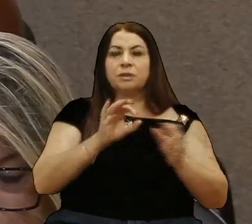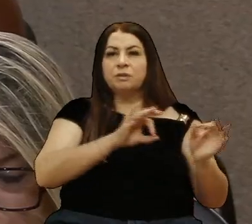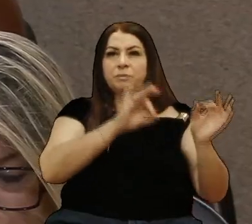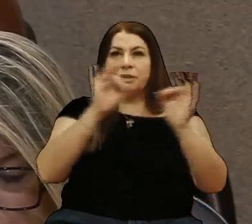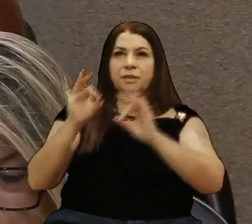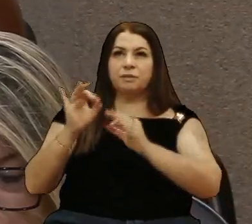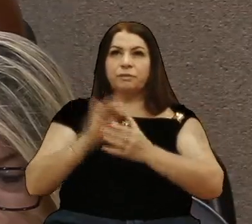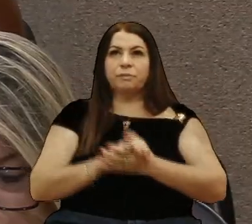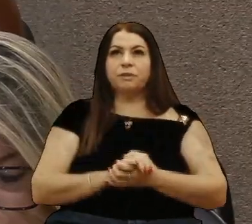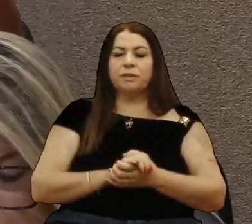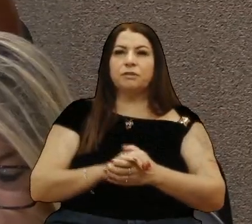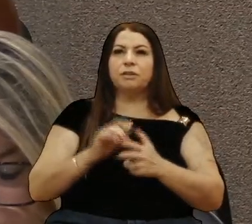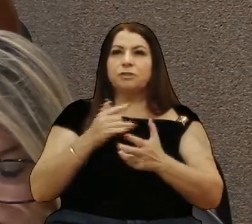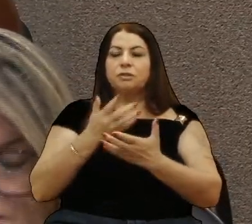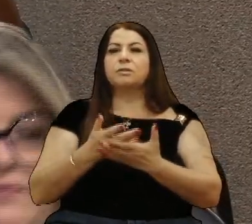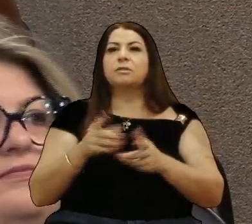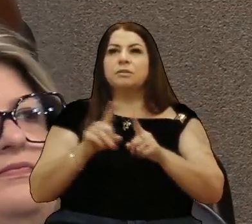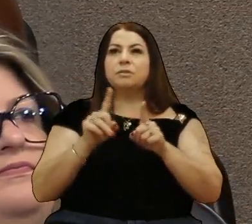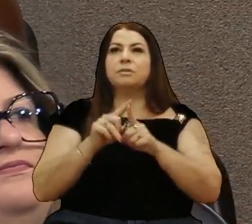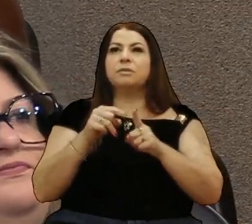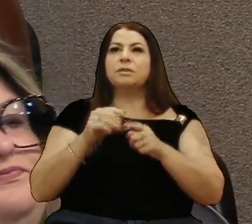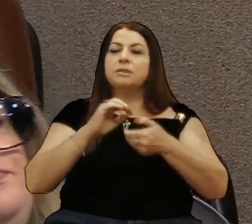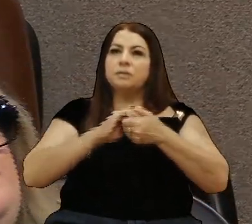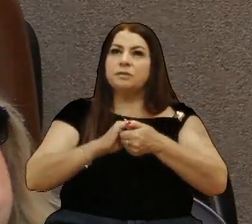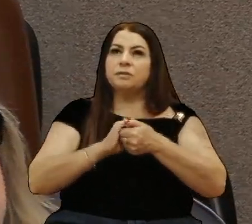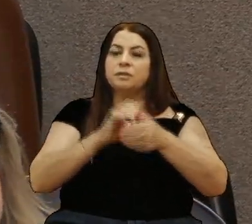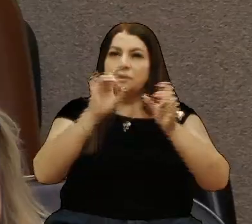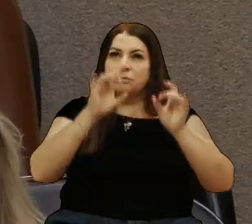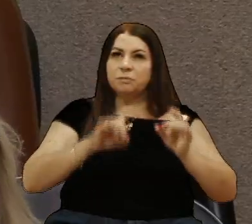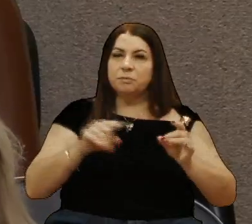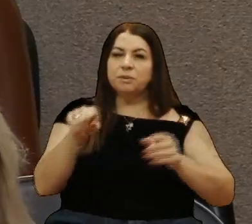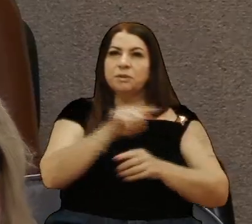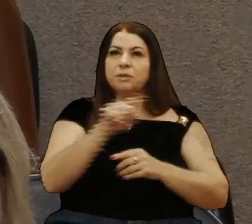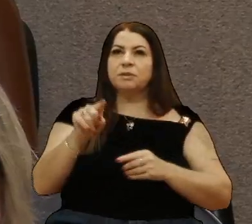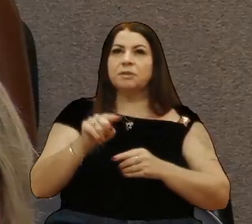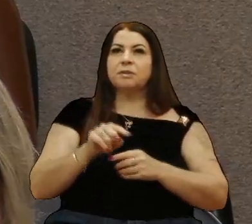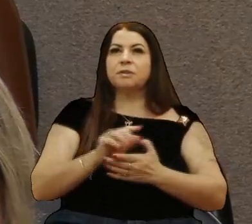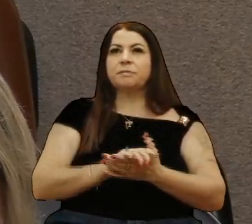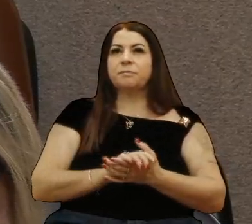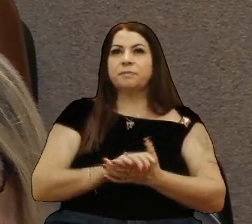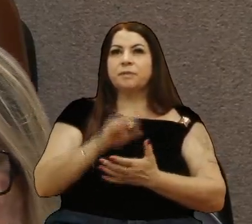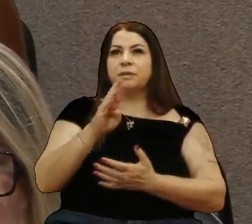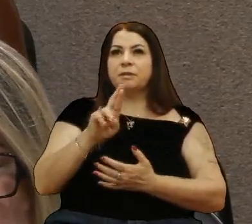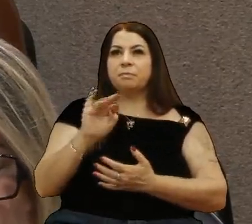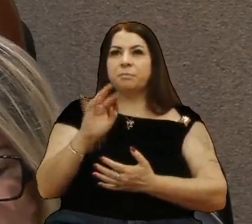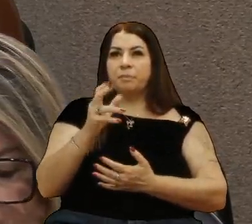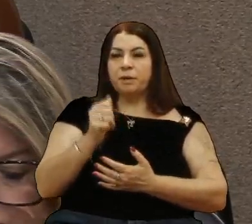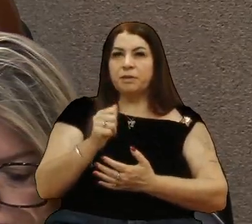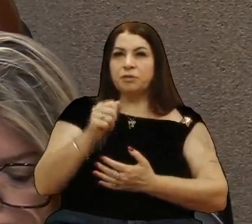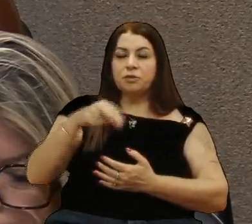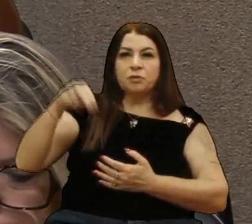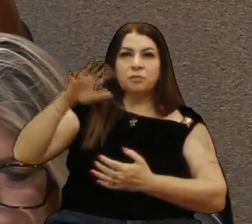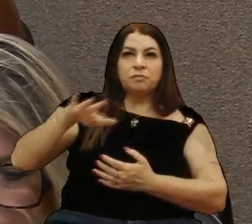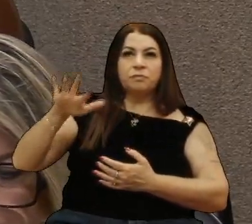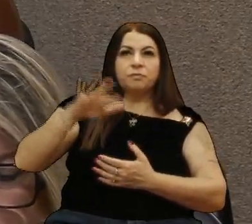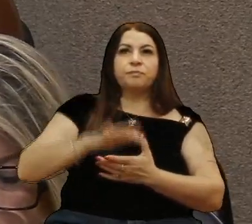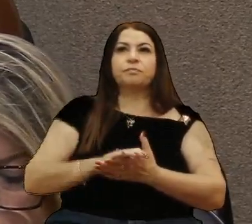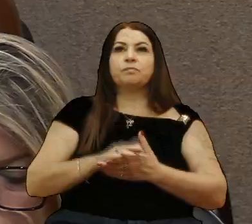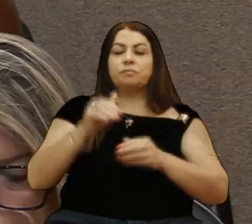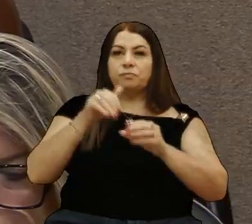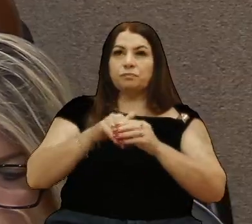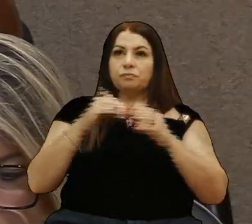casa e aqui nesse plenário, uma saudação especial ao meu colega Brecha, da Zona Norte. Meu